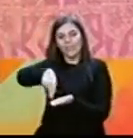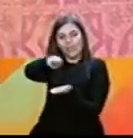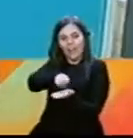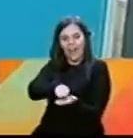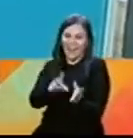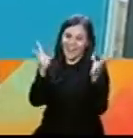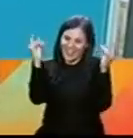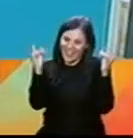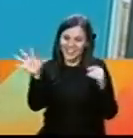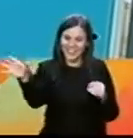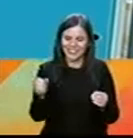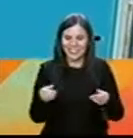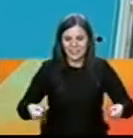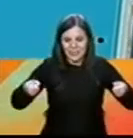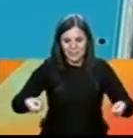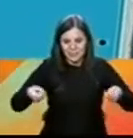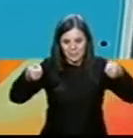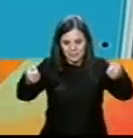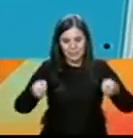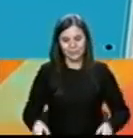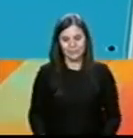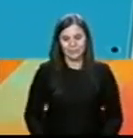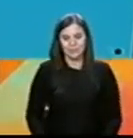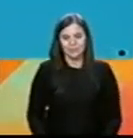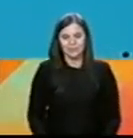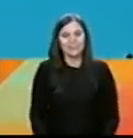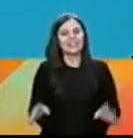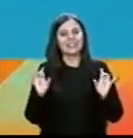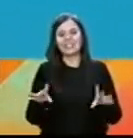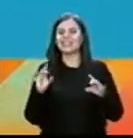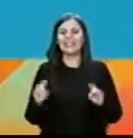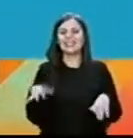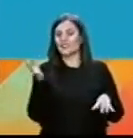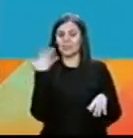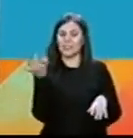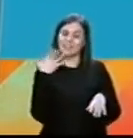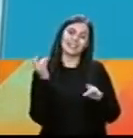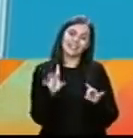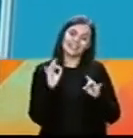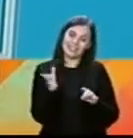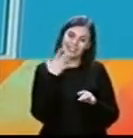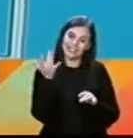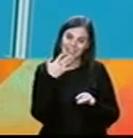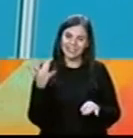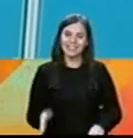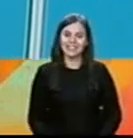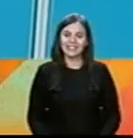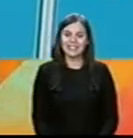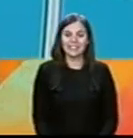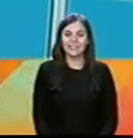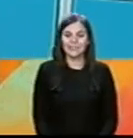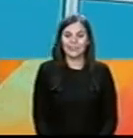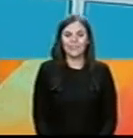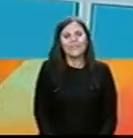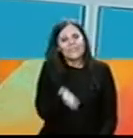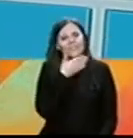só a travessa, se faz favor. Trago. Que é para não fazer aqui nenhuma... Nenhuma transferência indevida do atum para o chão. Exato. Olha que